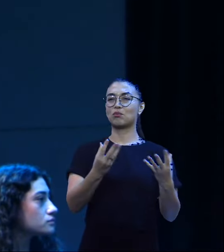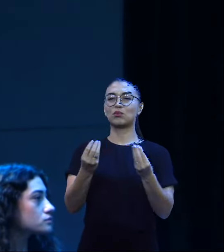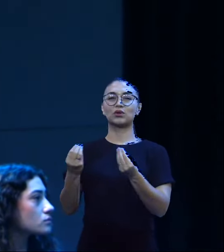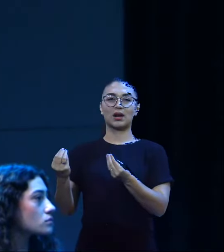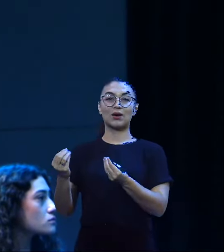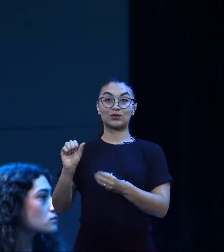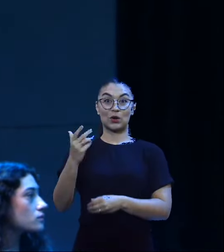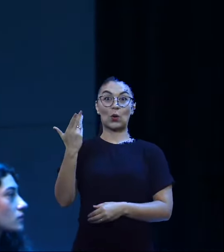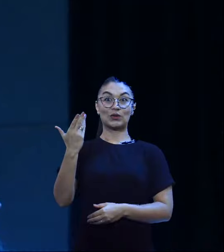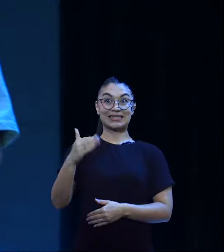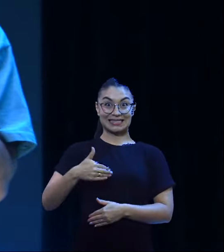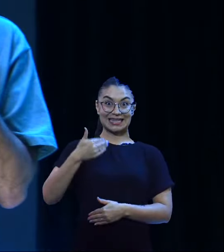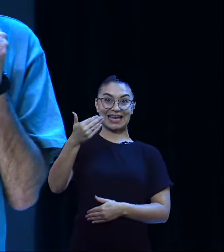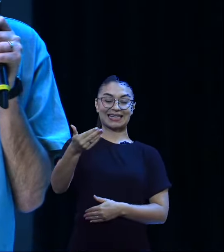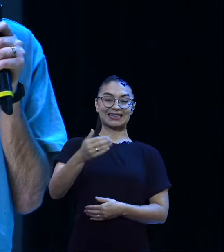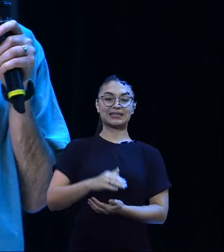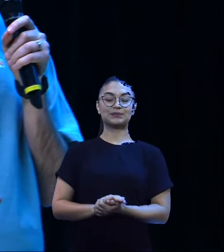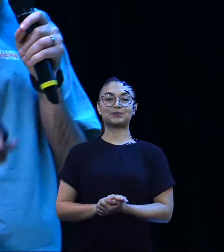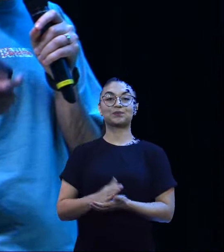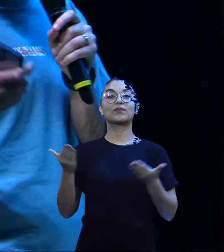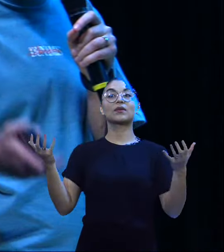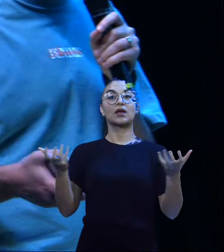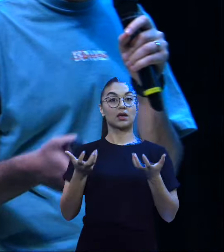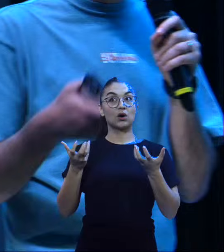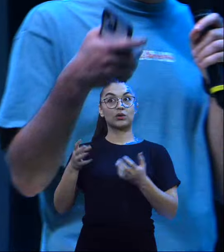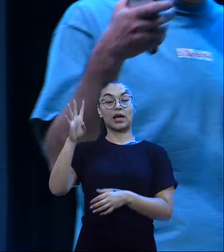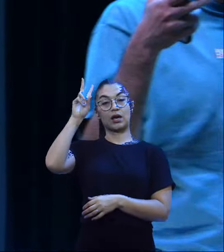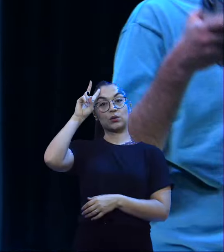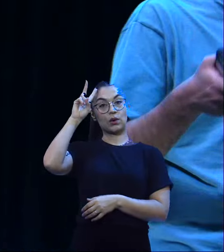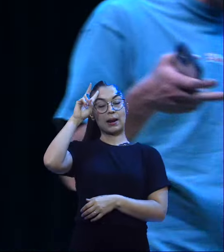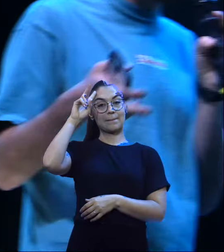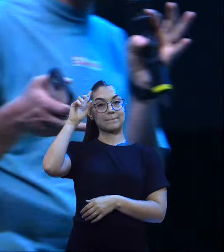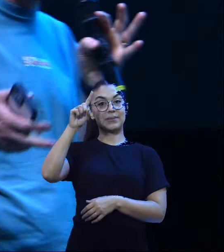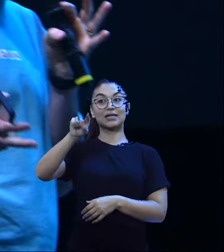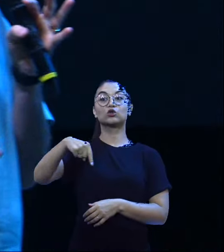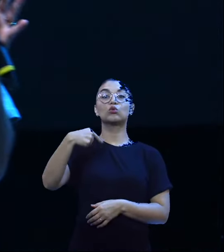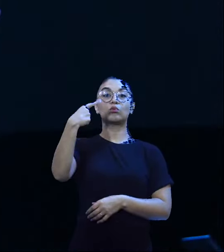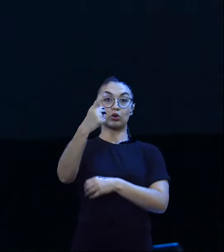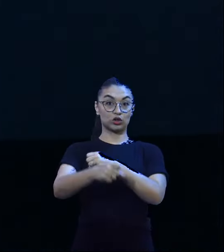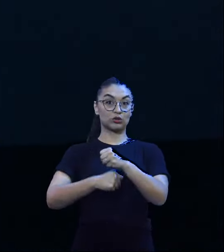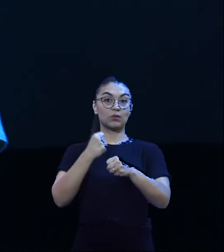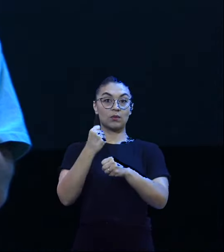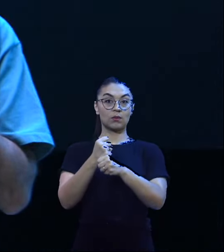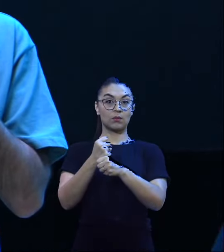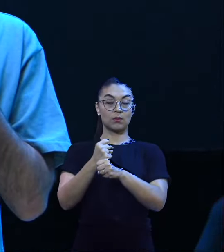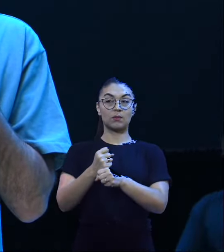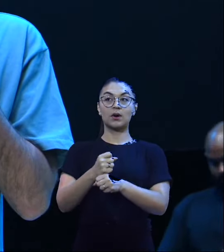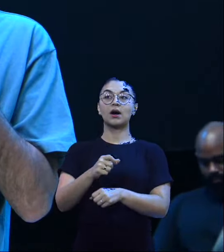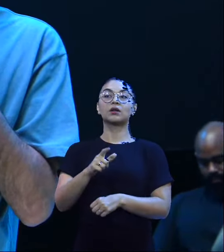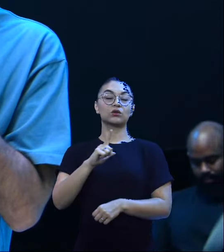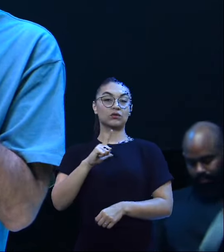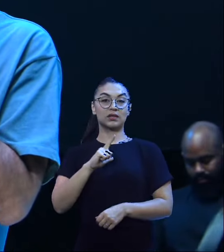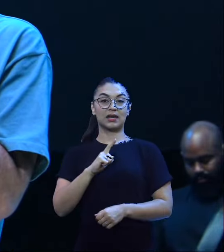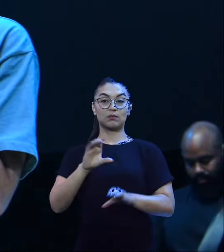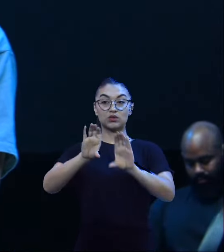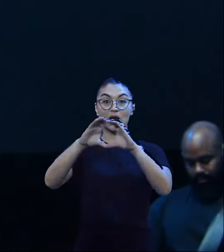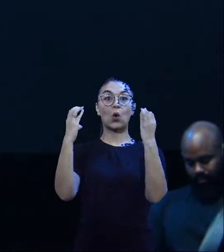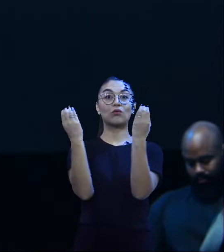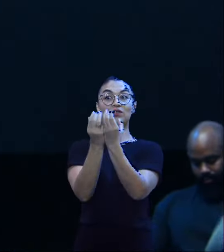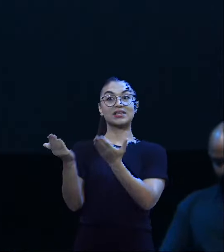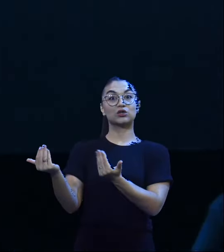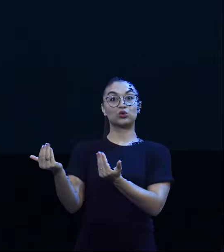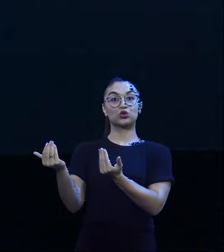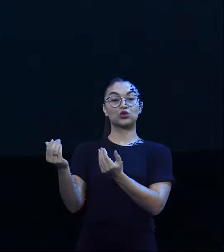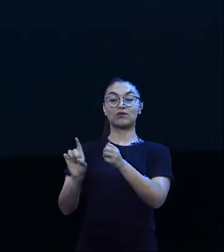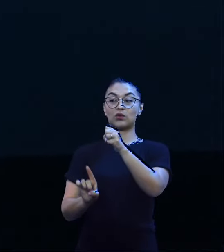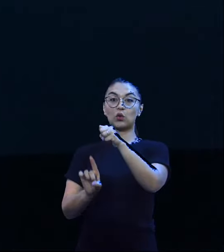Quero lembrar você que a gente tem em fevereiro a nossa conferência aqui, o We Are One. E gente, faça a sua